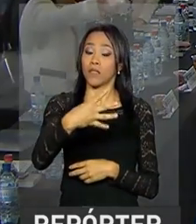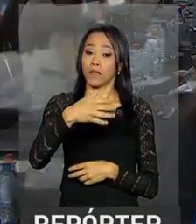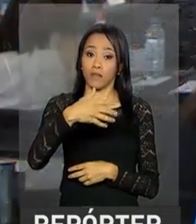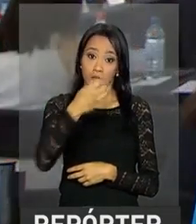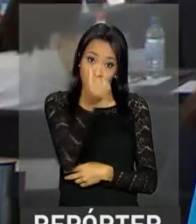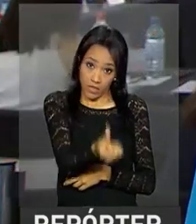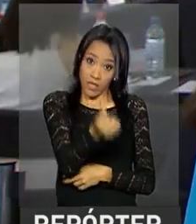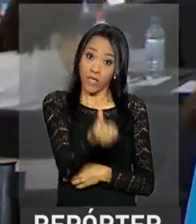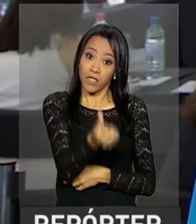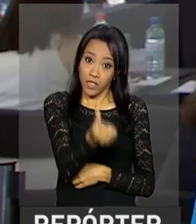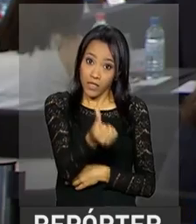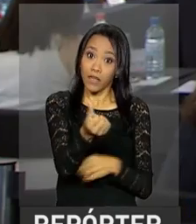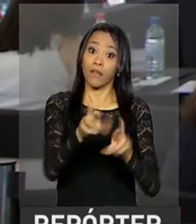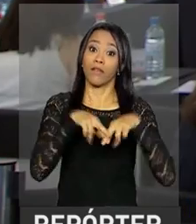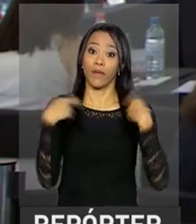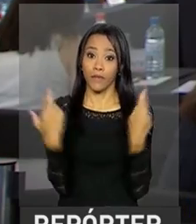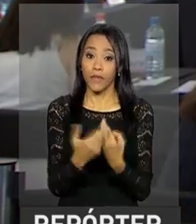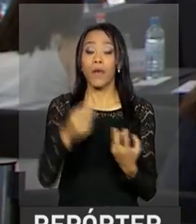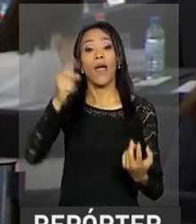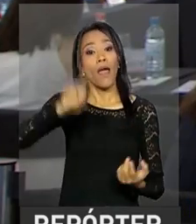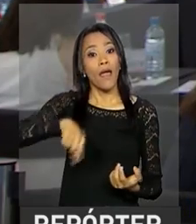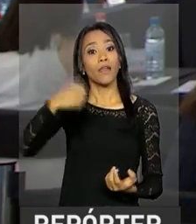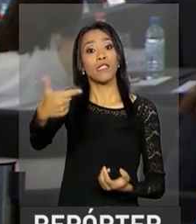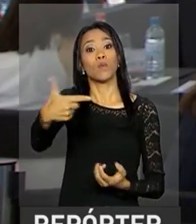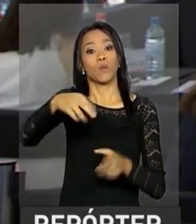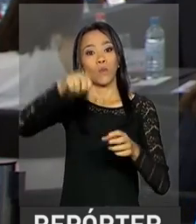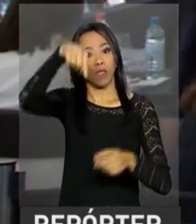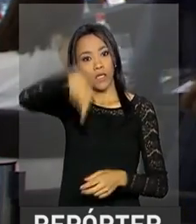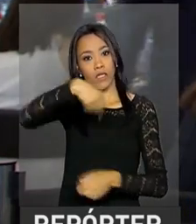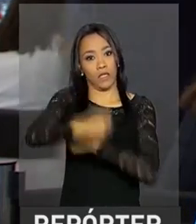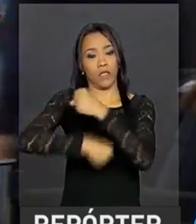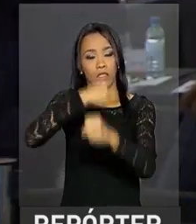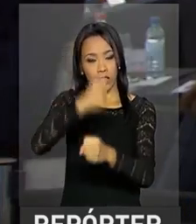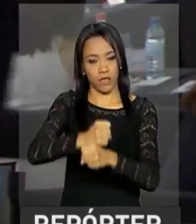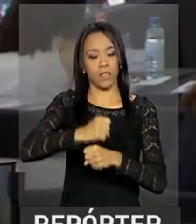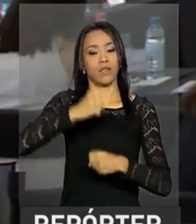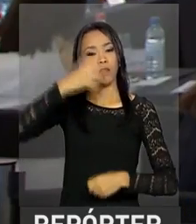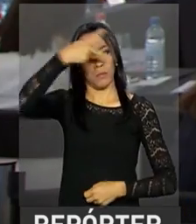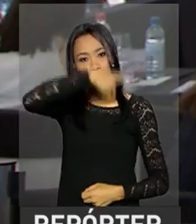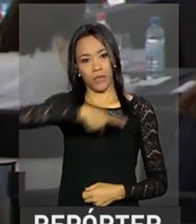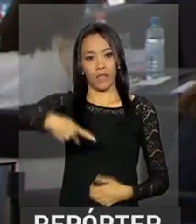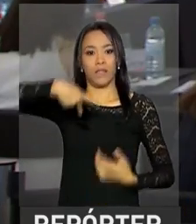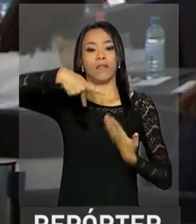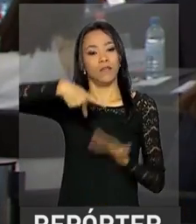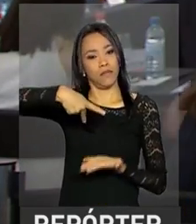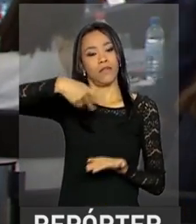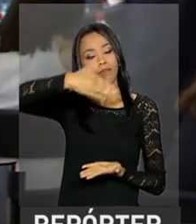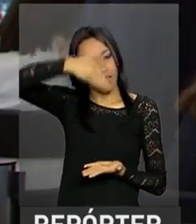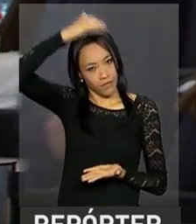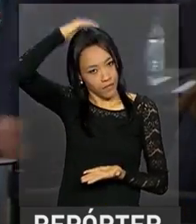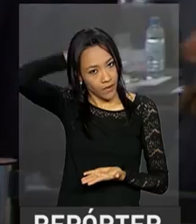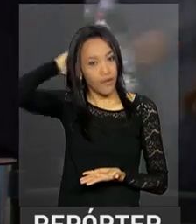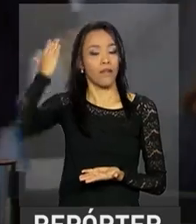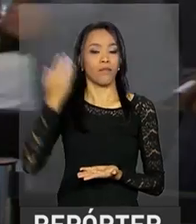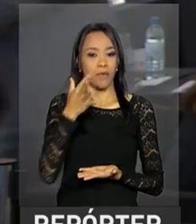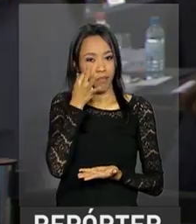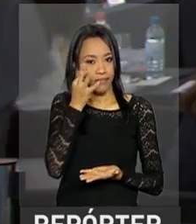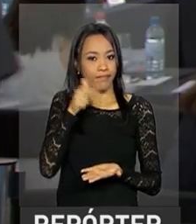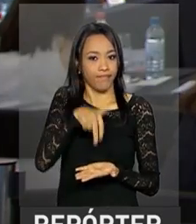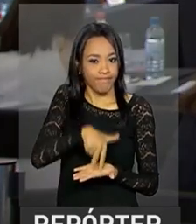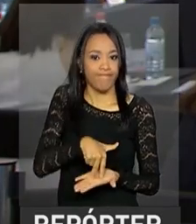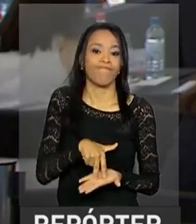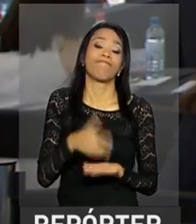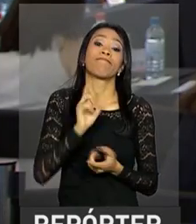vai acontecer aqui, a segunda do ano, sob o comando de Michel Temer, que também vai ter a presença do presidente Michel Temer.